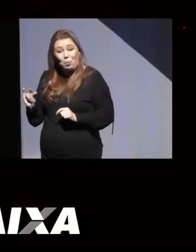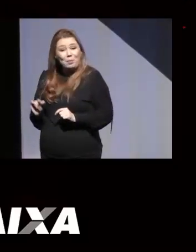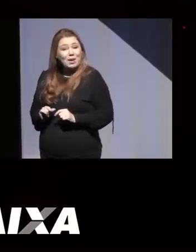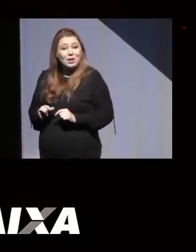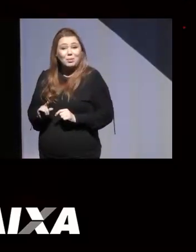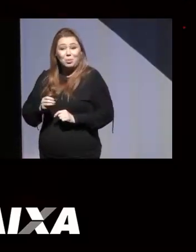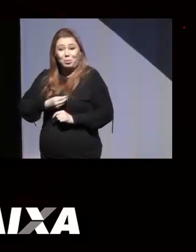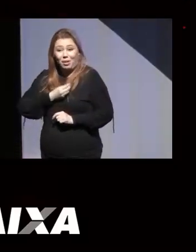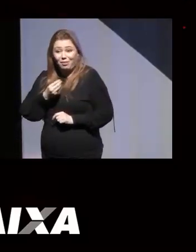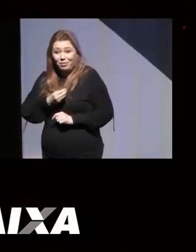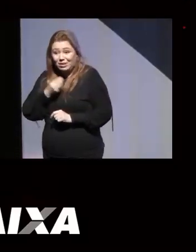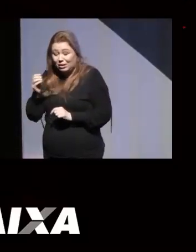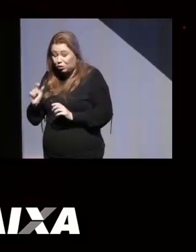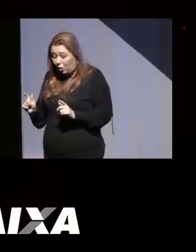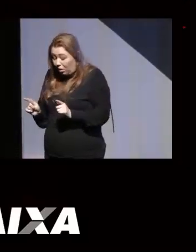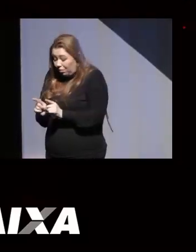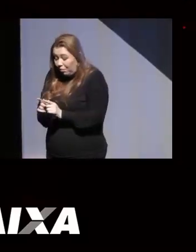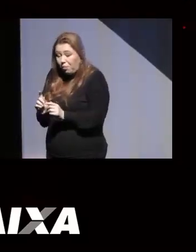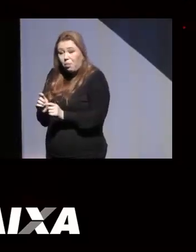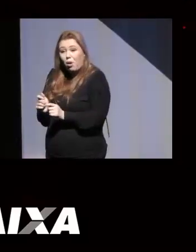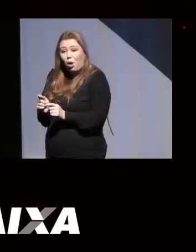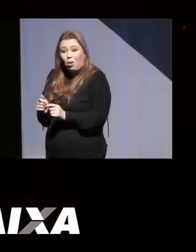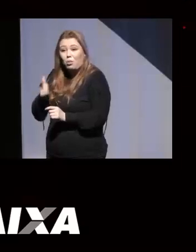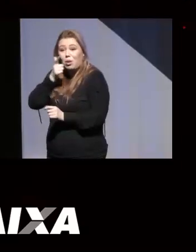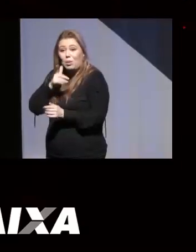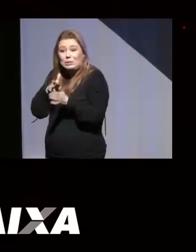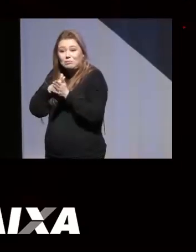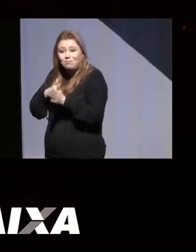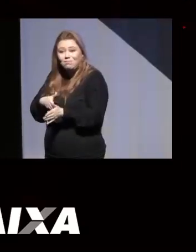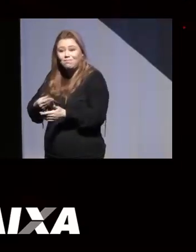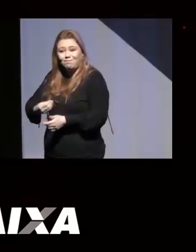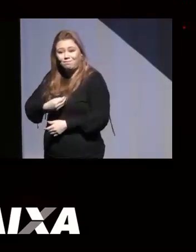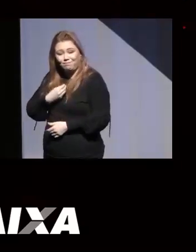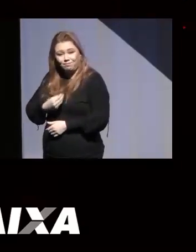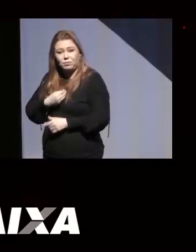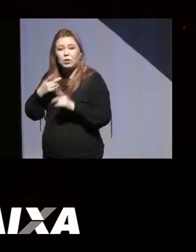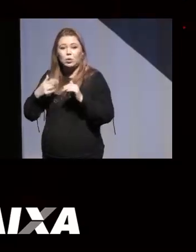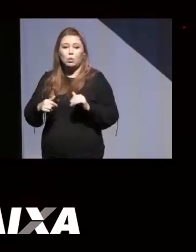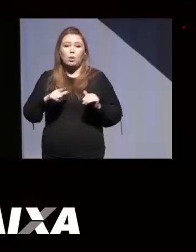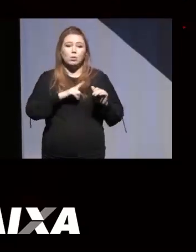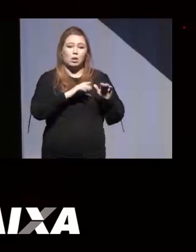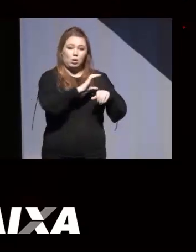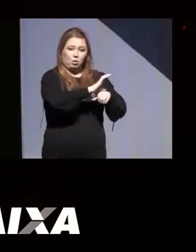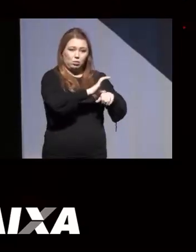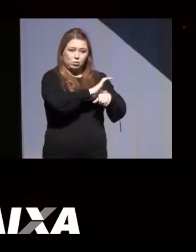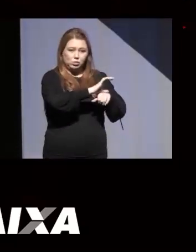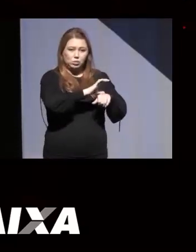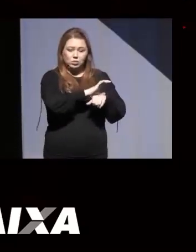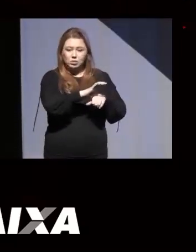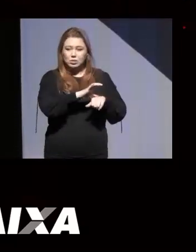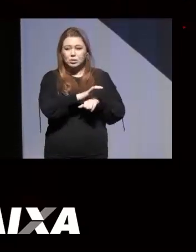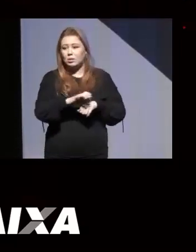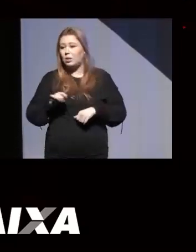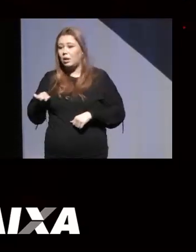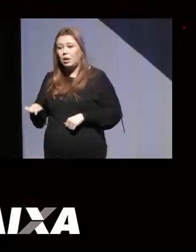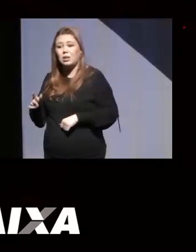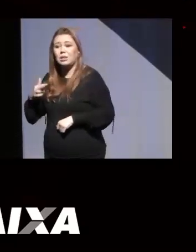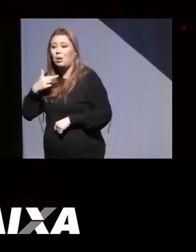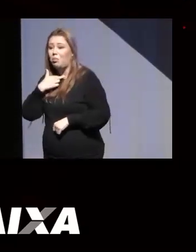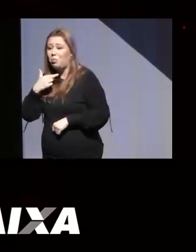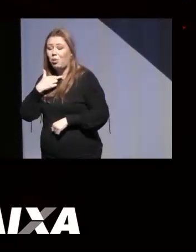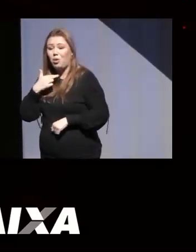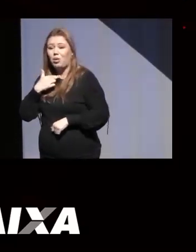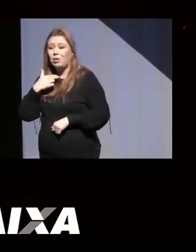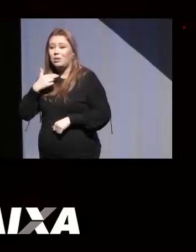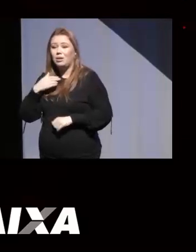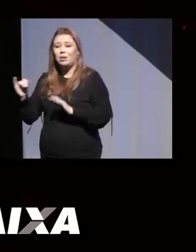para sobreviver com dignidade, como está na Constituição Federal, não pode ser alvo